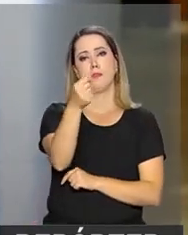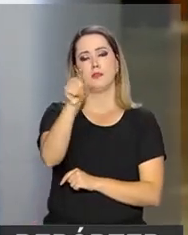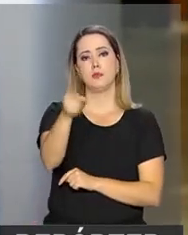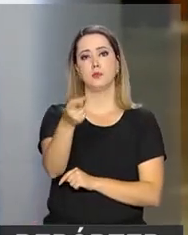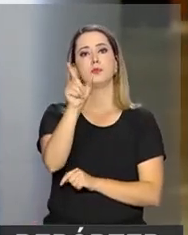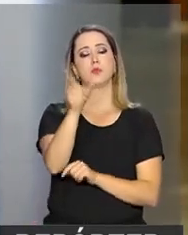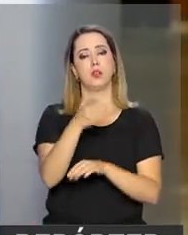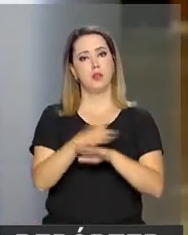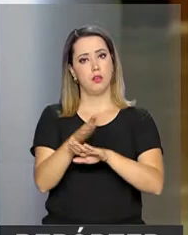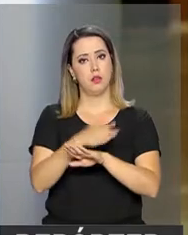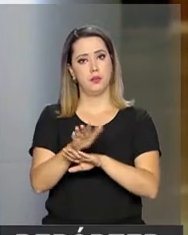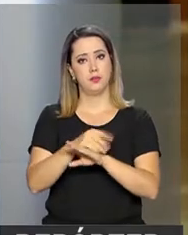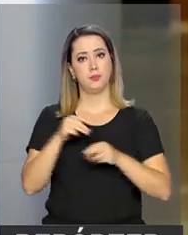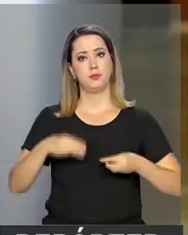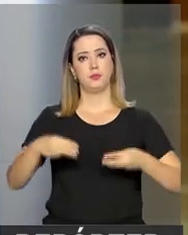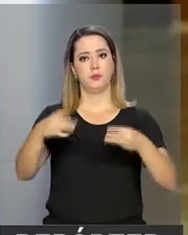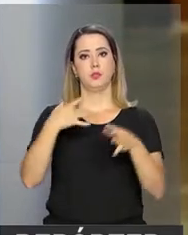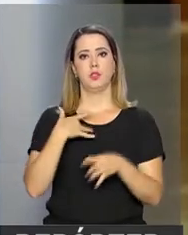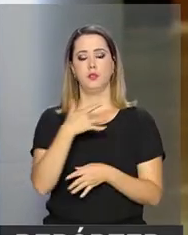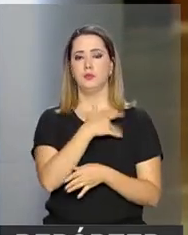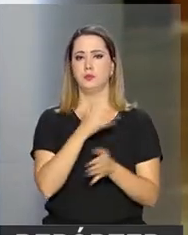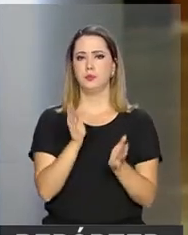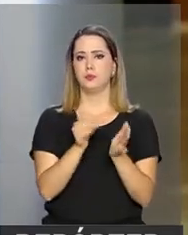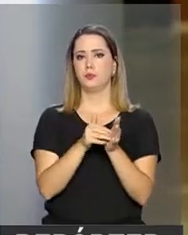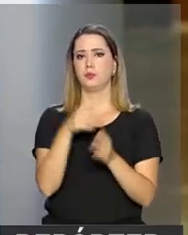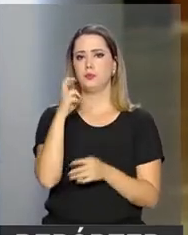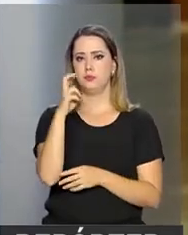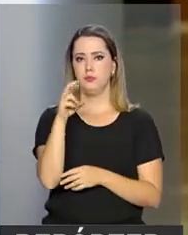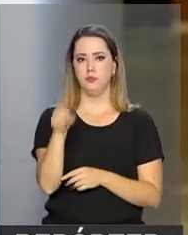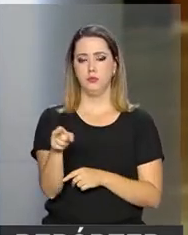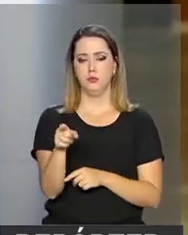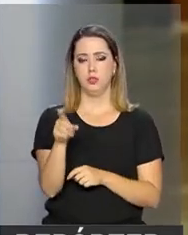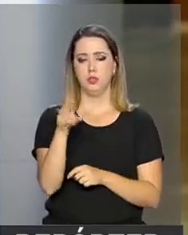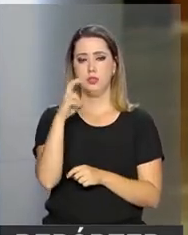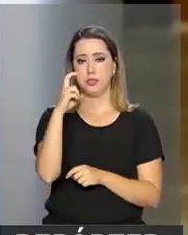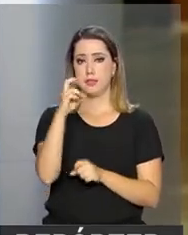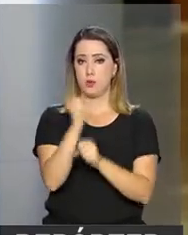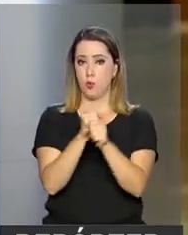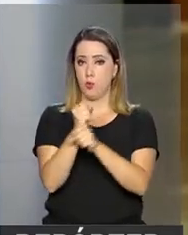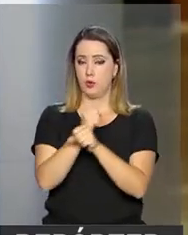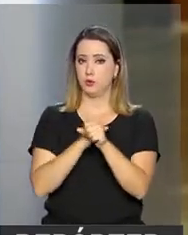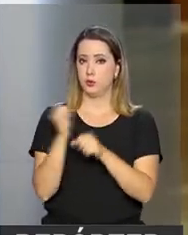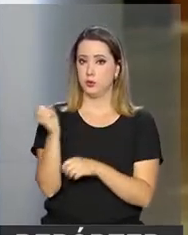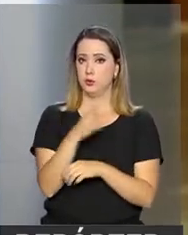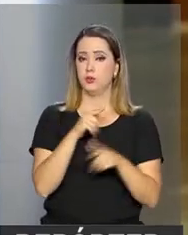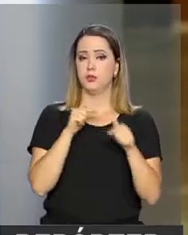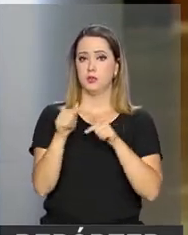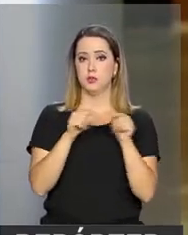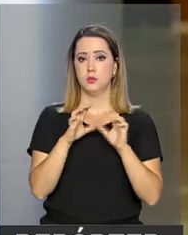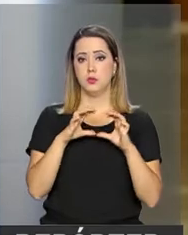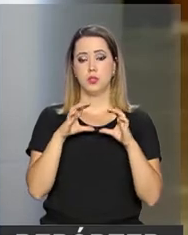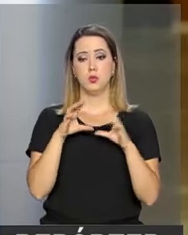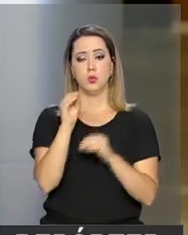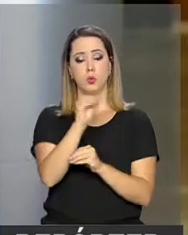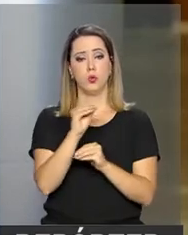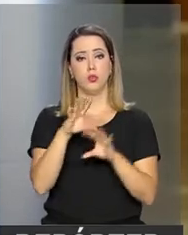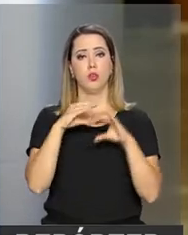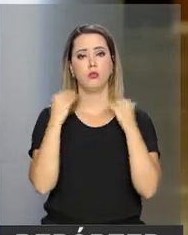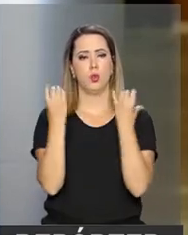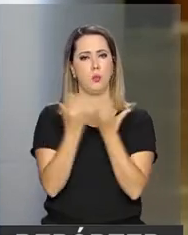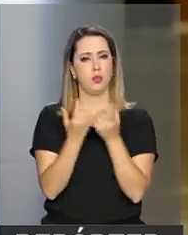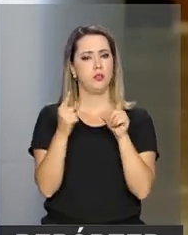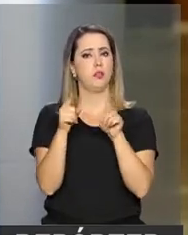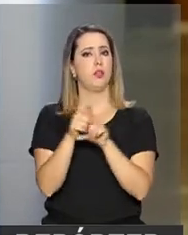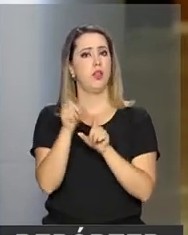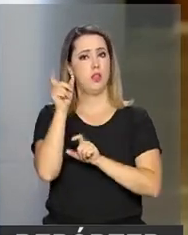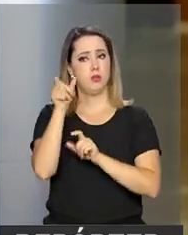serão capacitados pelo Ministério num prazo máximo de 5 anos. Com as novas funções dos agentes comunitários, a expectativa do governo